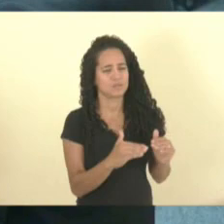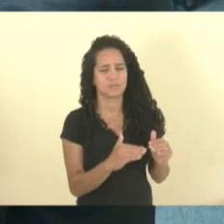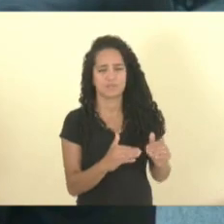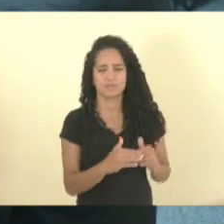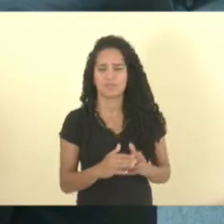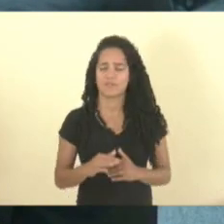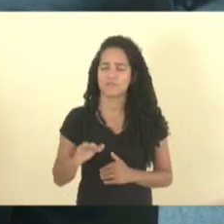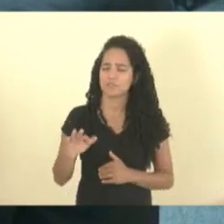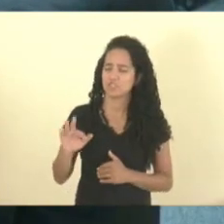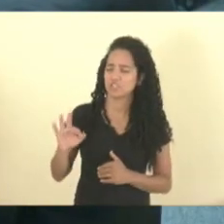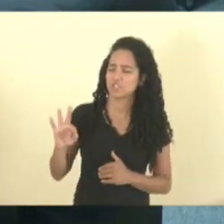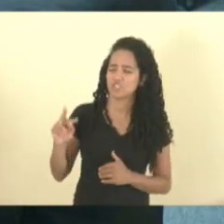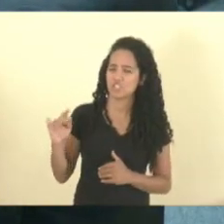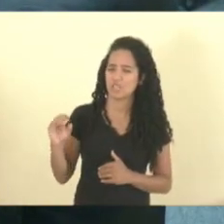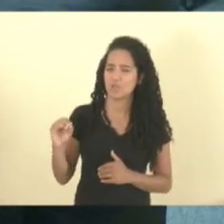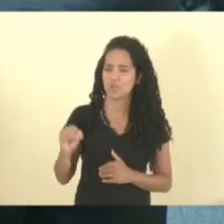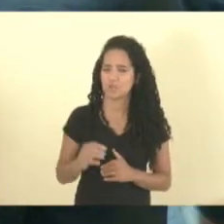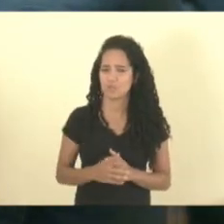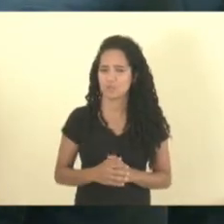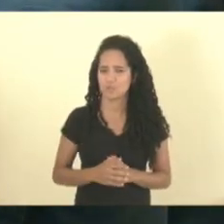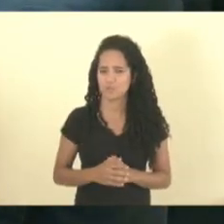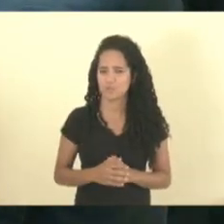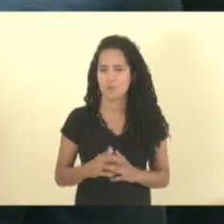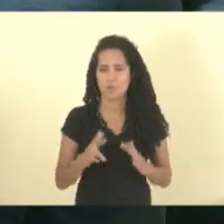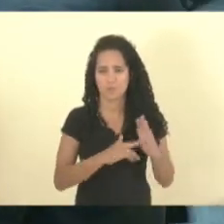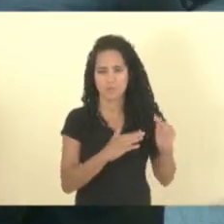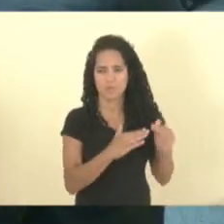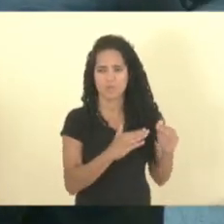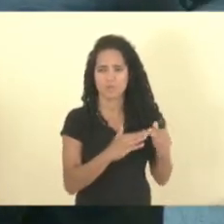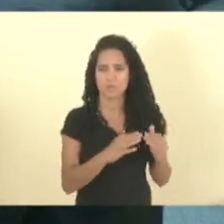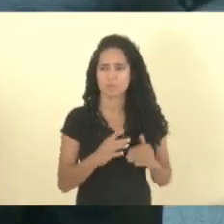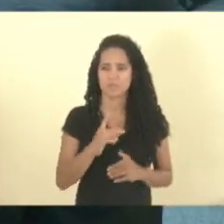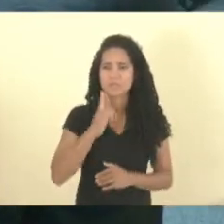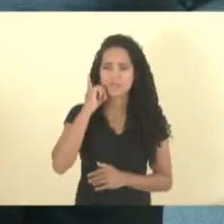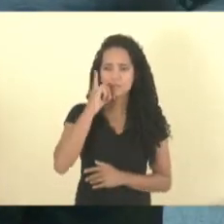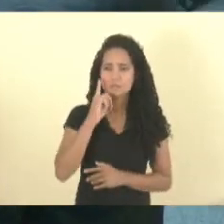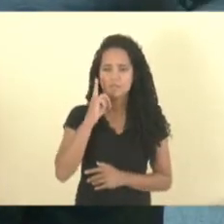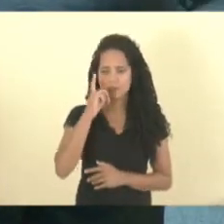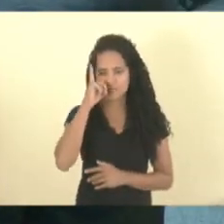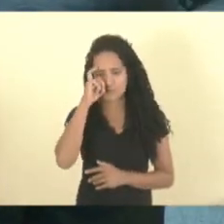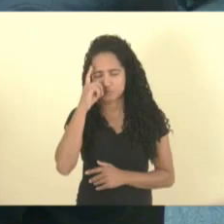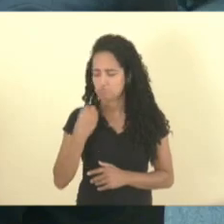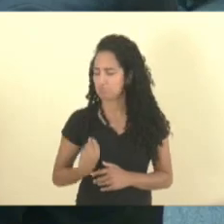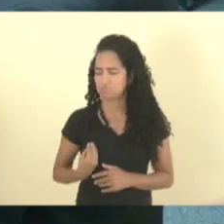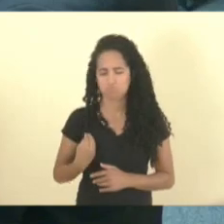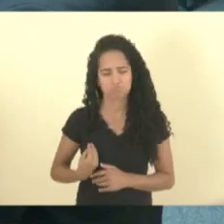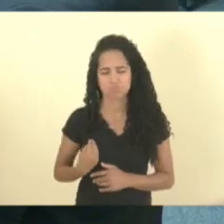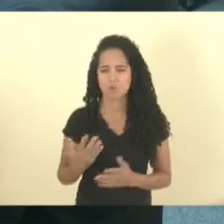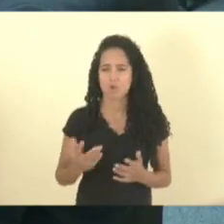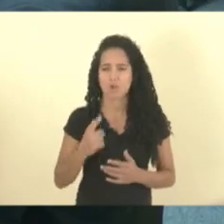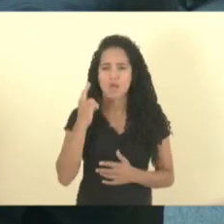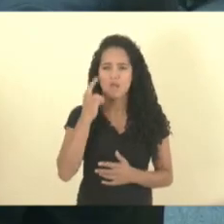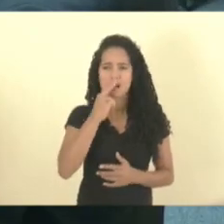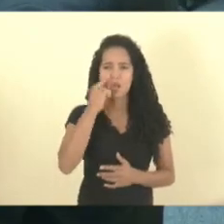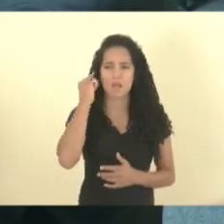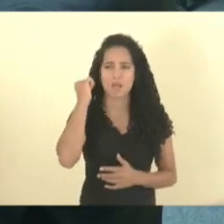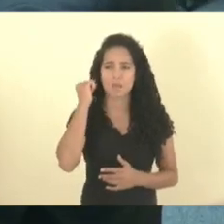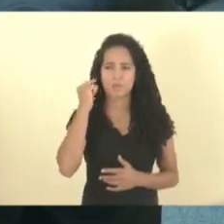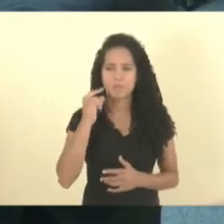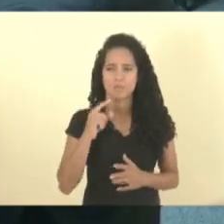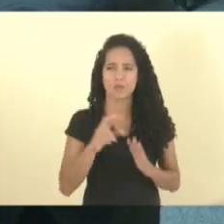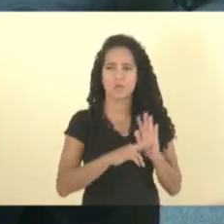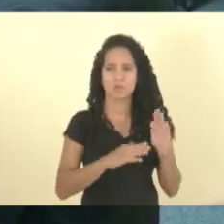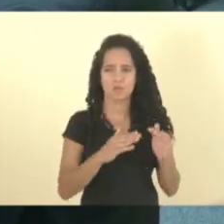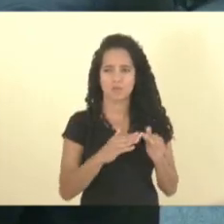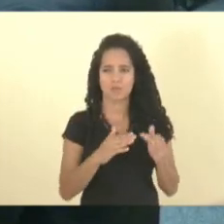deputado Thiago Hoffmann. Deputado Thiago, com o relator. Deputado Denis Silva, ausente. Deputada Camila Valadão, com o